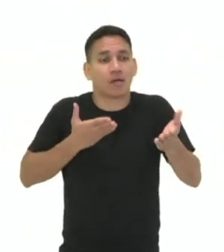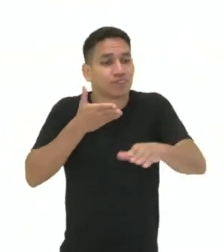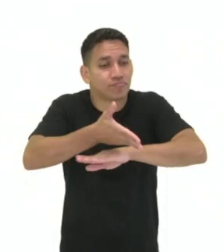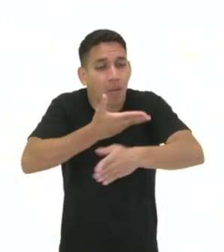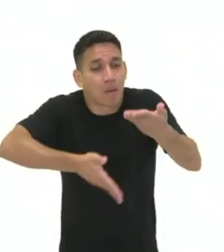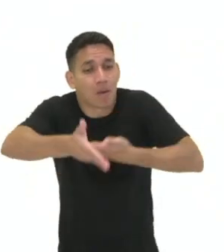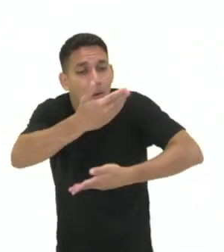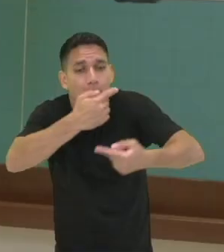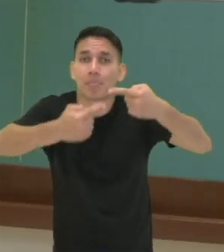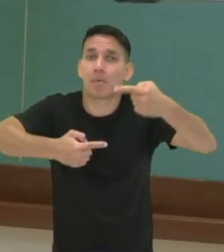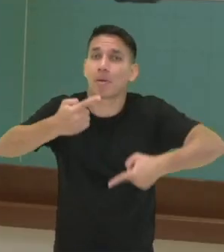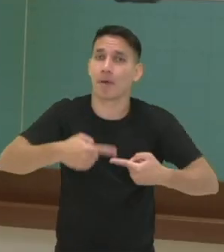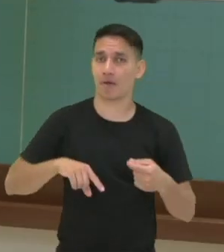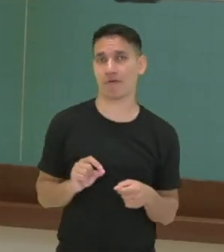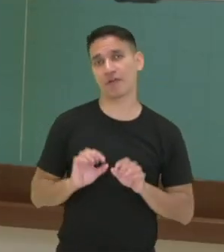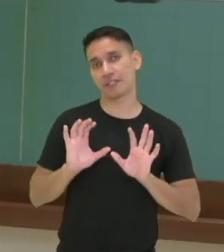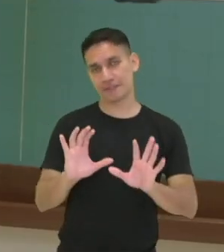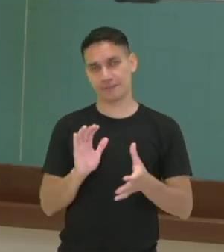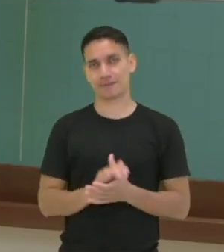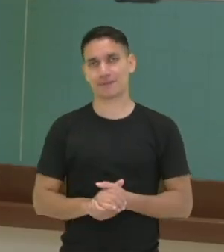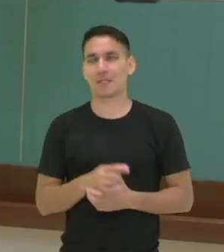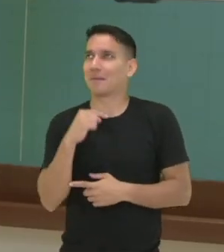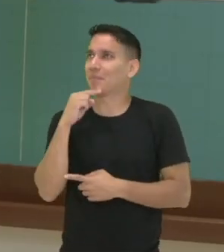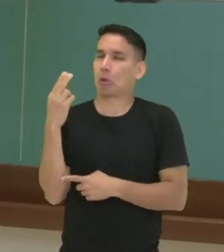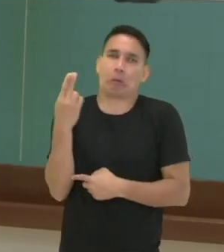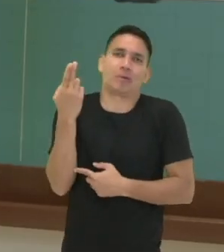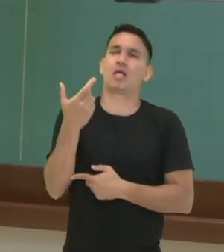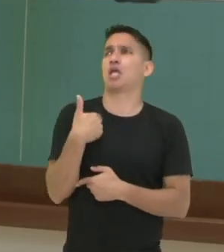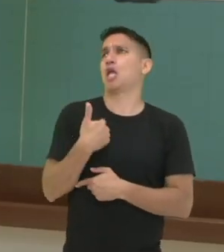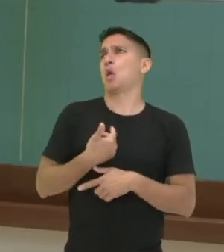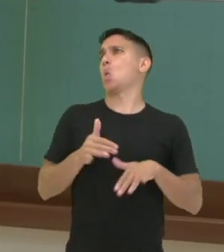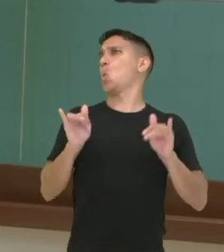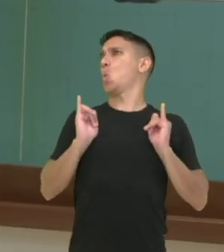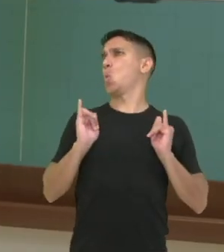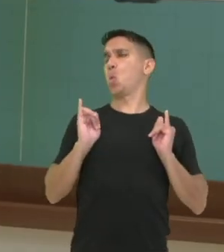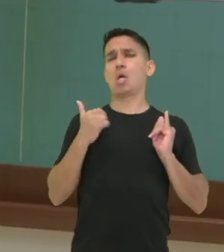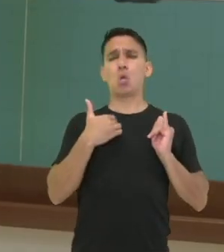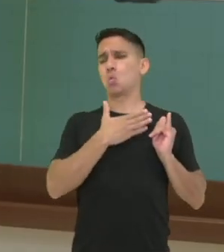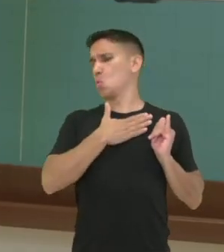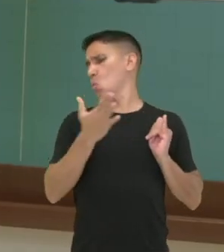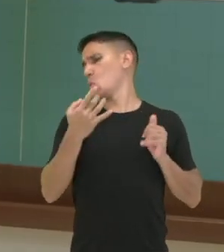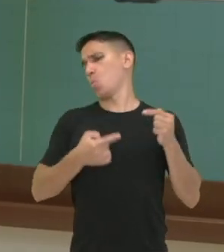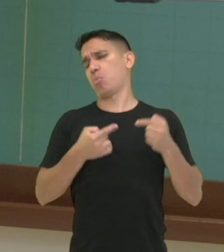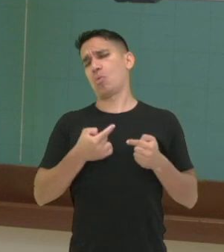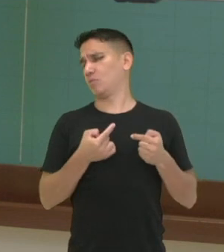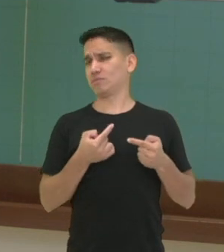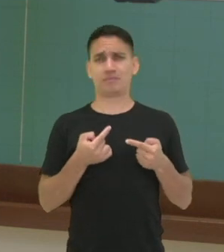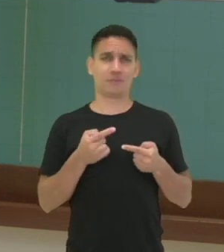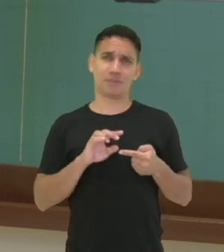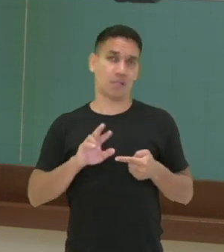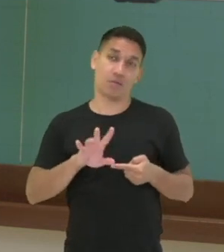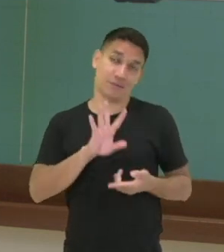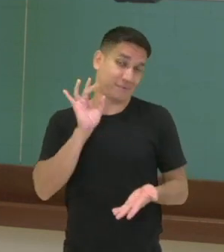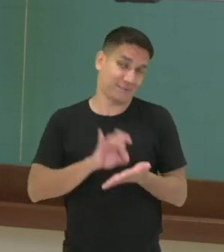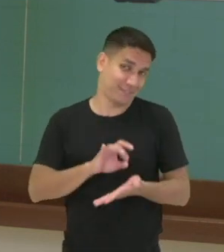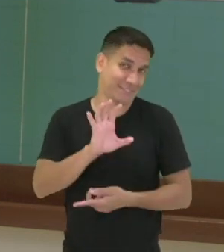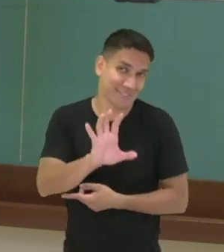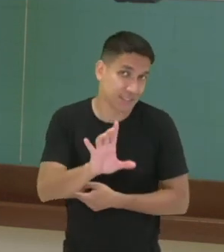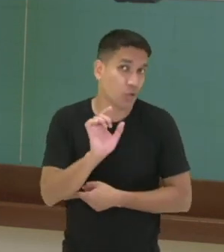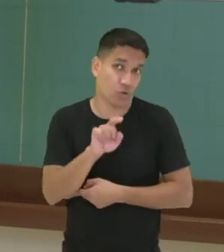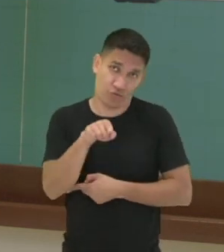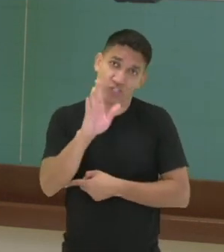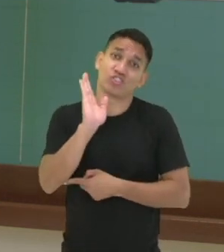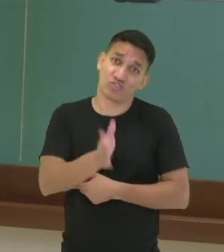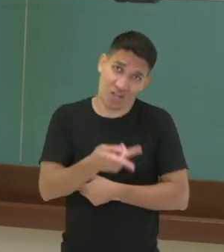fazer política. E não tem como você dizer aí, eu sou apolítico, eu não gosto de política. Necessariamente você